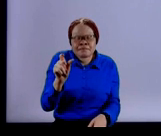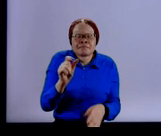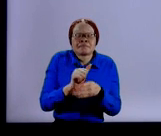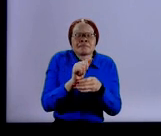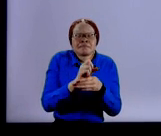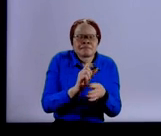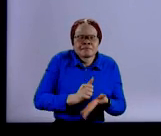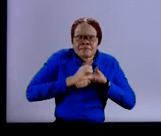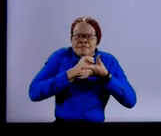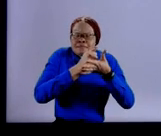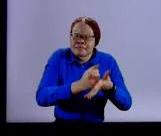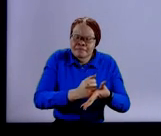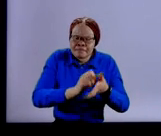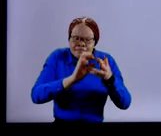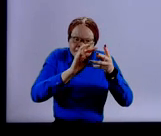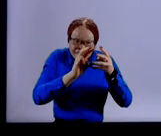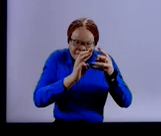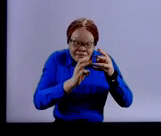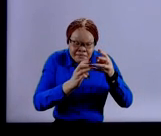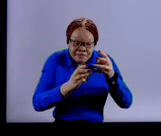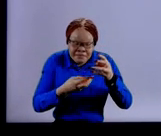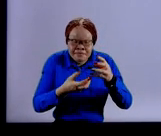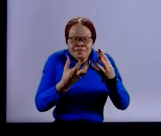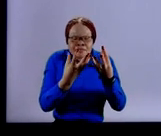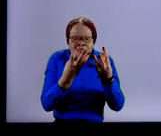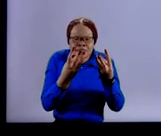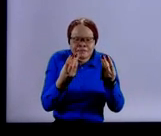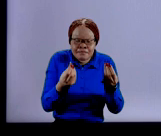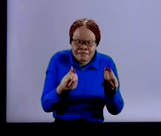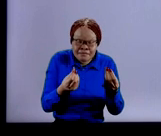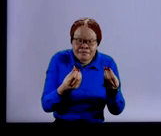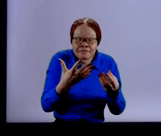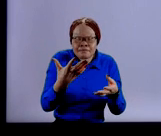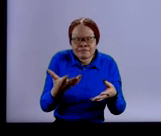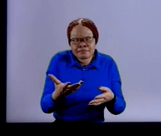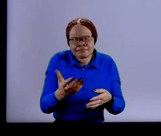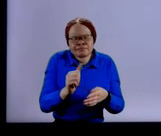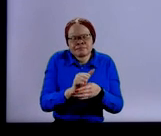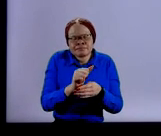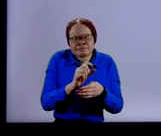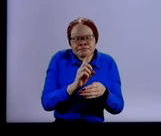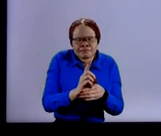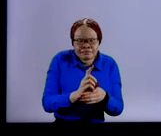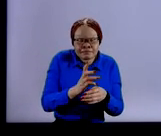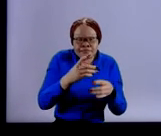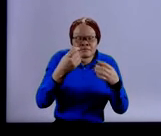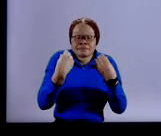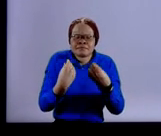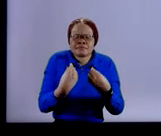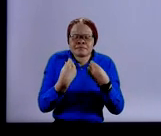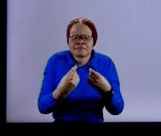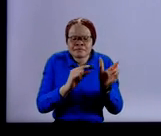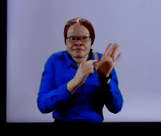palavras que ajudam a caracterizar coisas os adjetivos dão